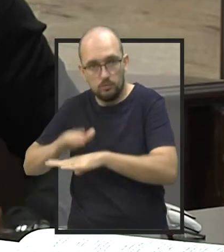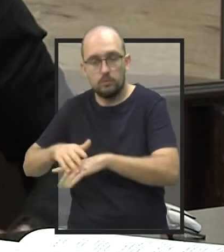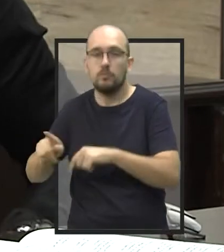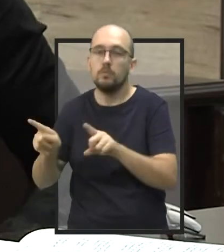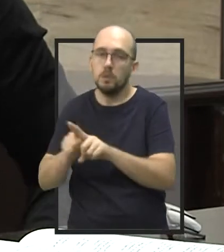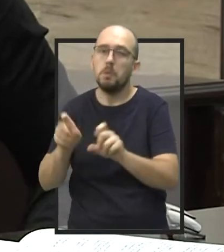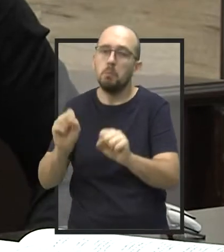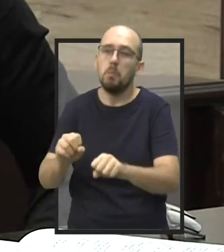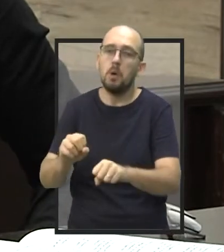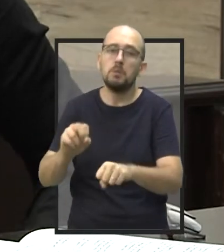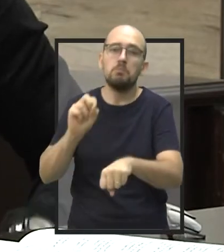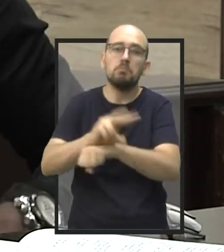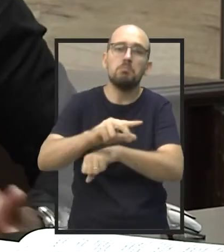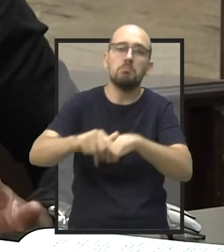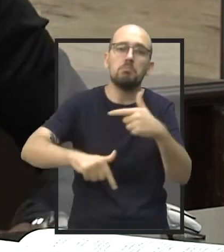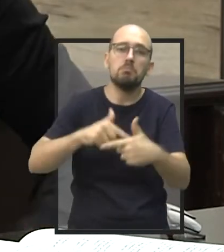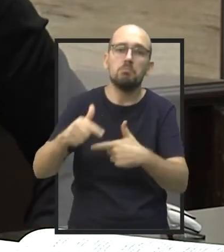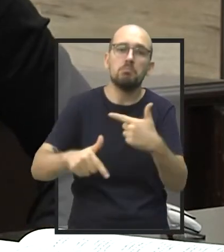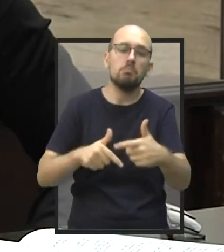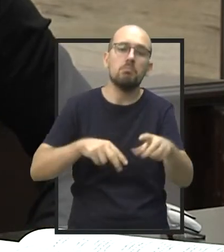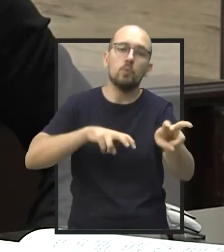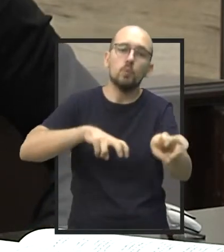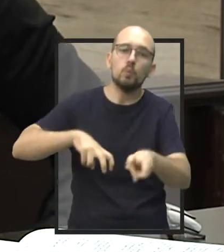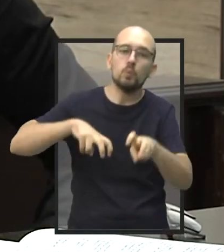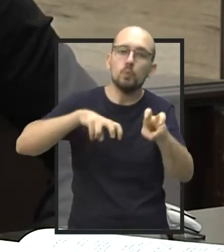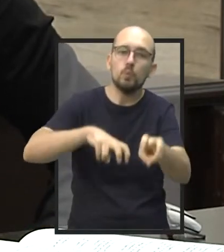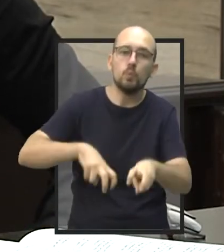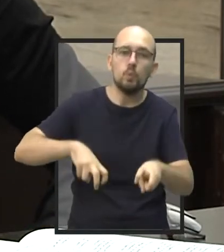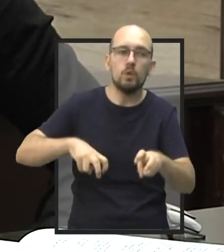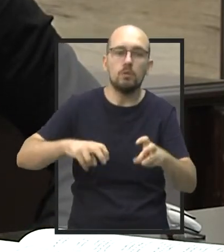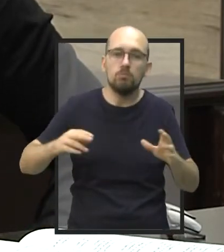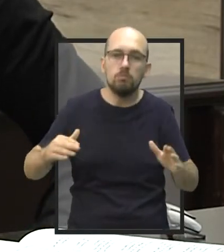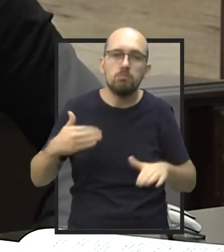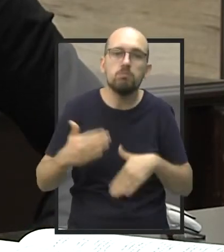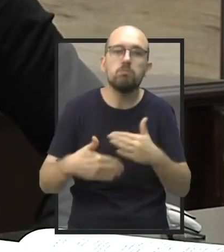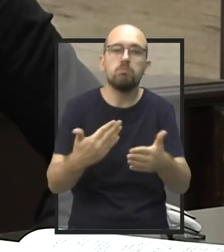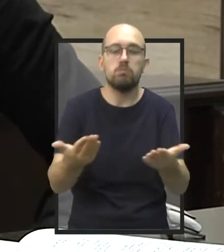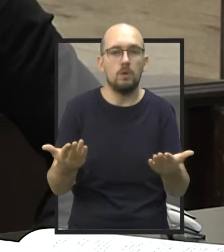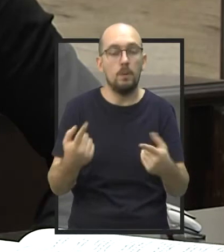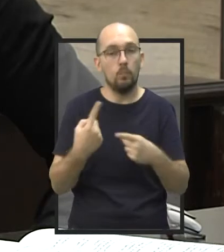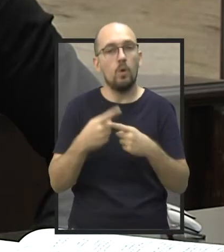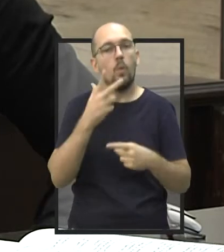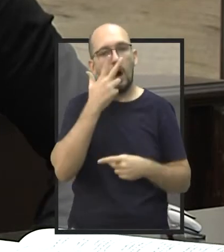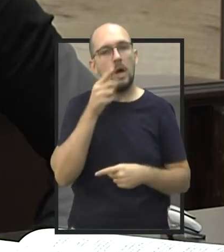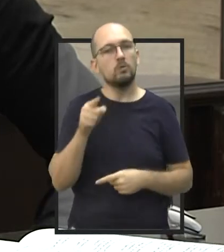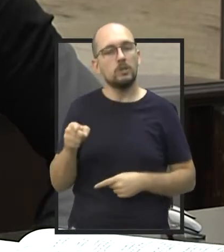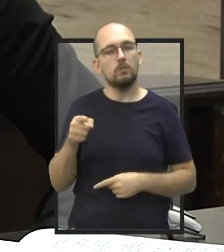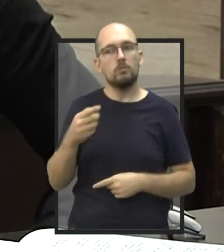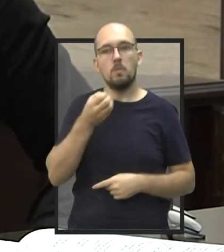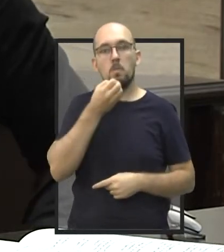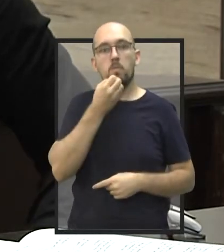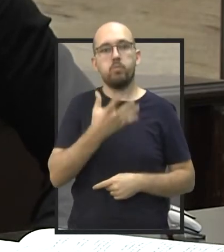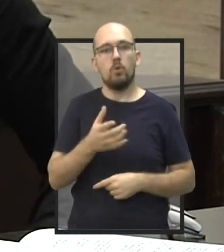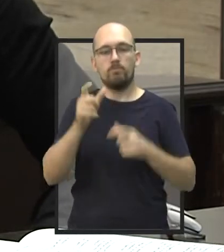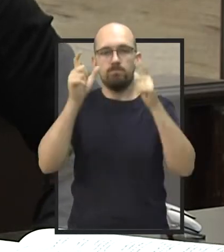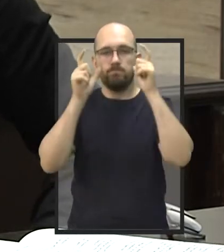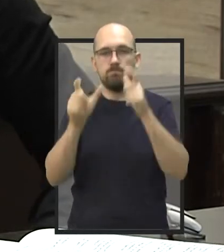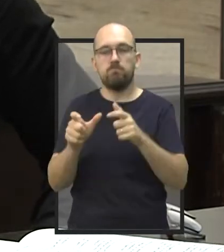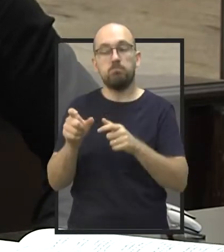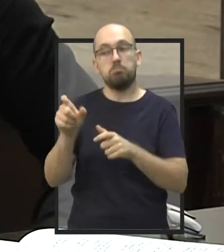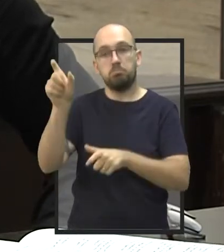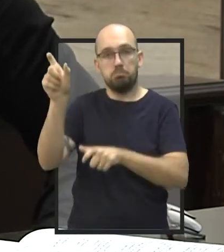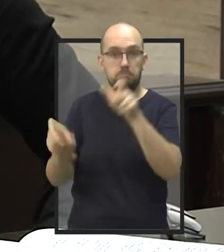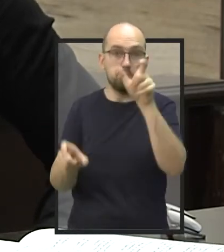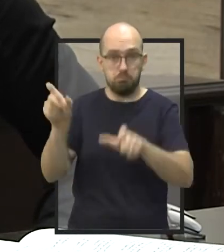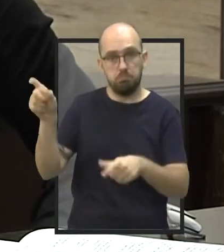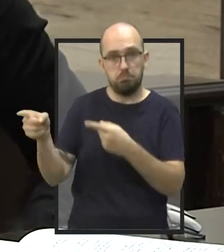ingressar, ser um agricultor, né, se motivar a fazer parte dessa situação, que eu acho que seria de grande interesse, tanto para eles,